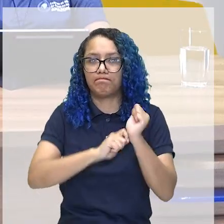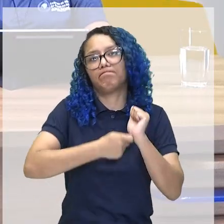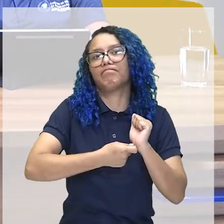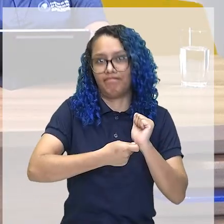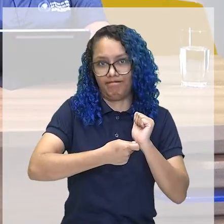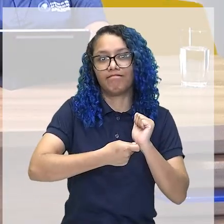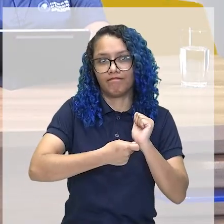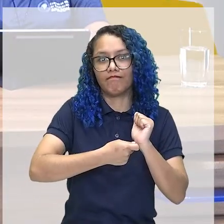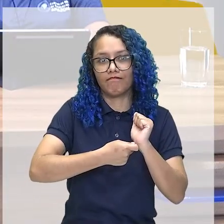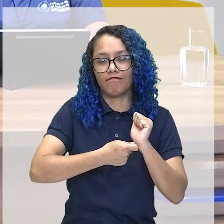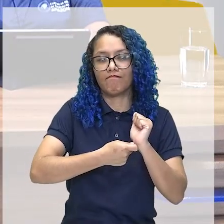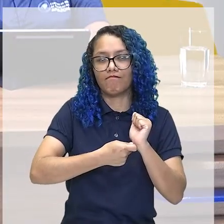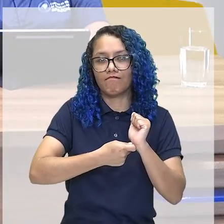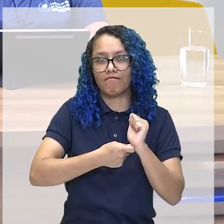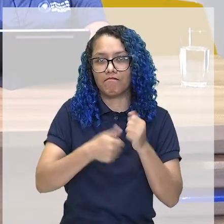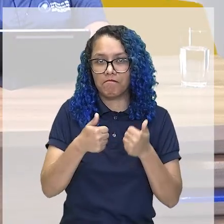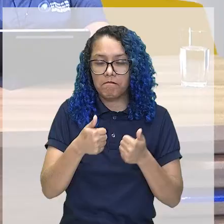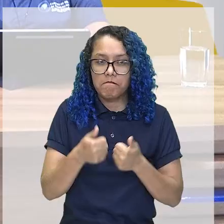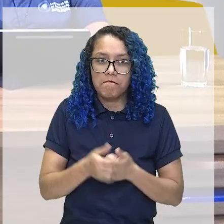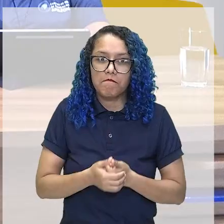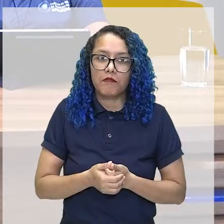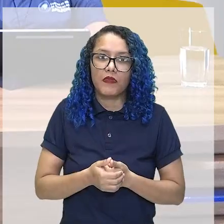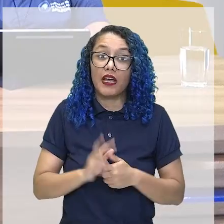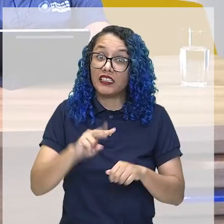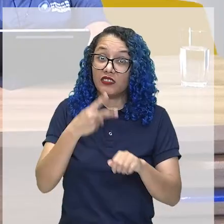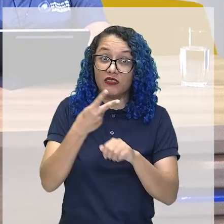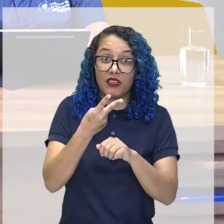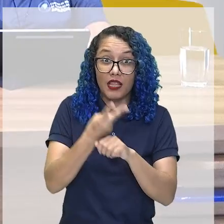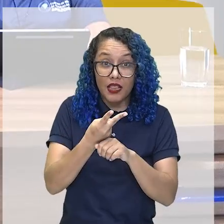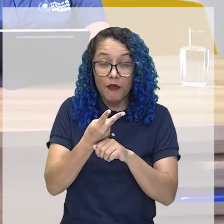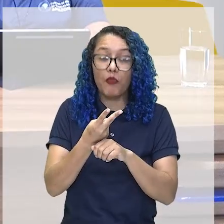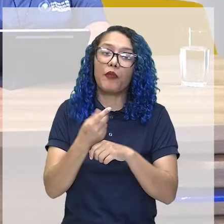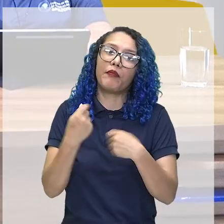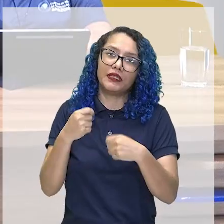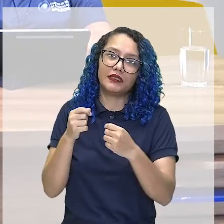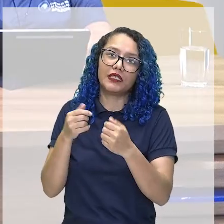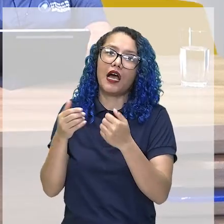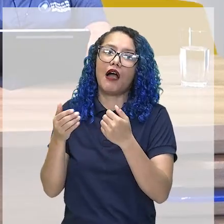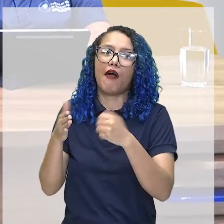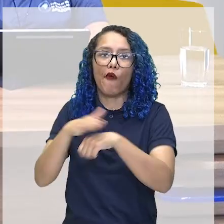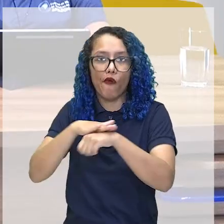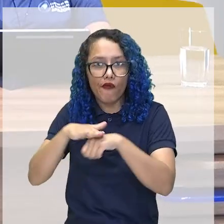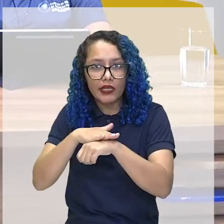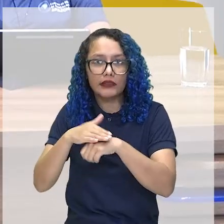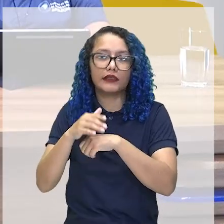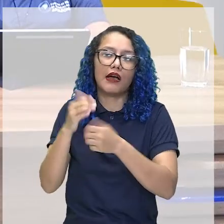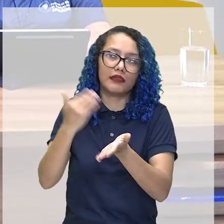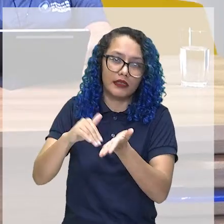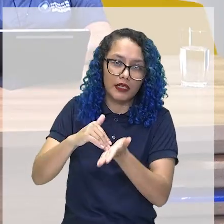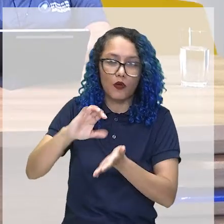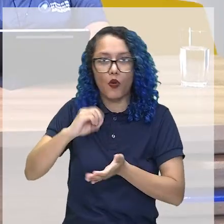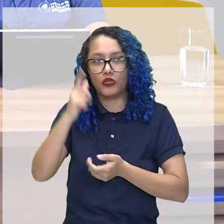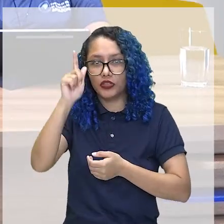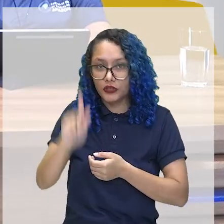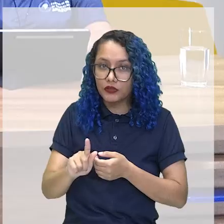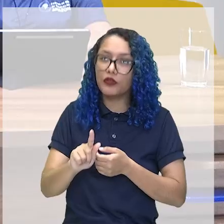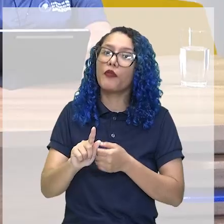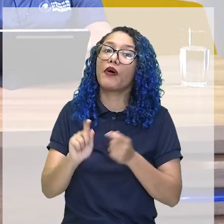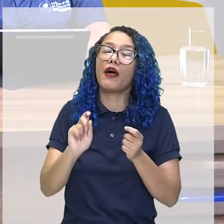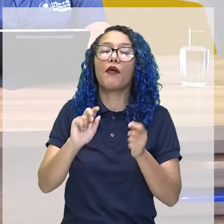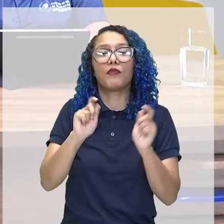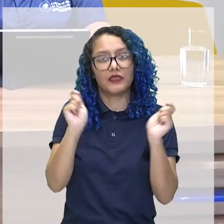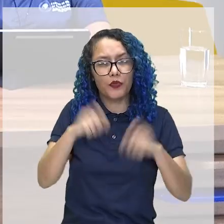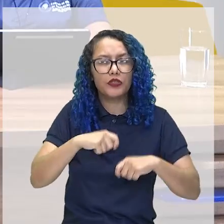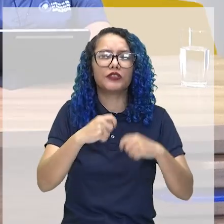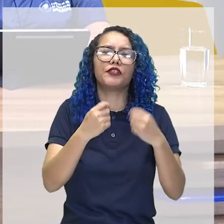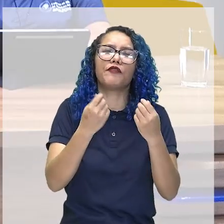fechadas, aparatas bloqueadas no caso, e aí só falando com o gestor ou secretário para reabrir e fazer a atualização do diário até